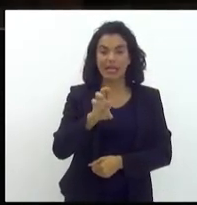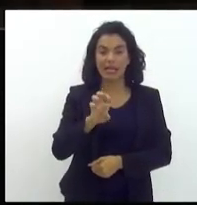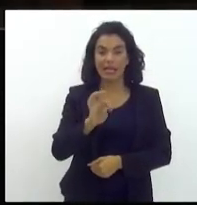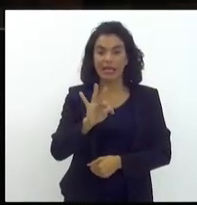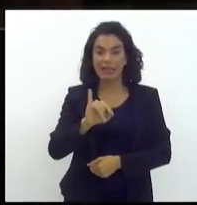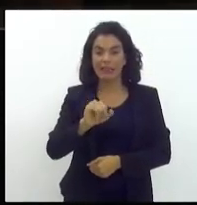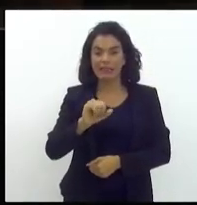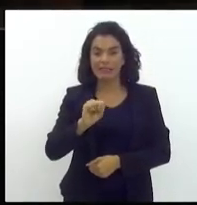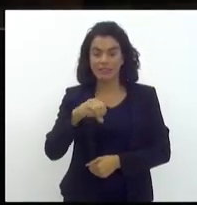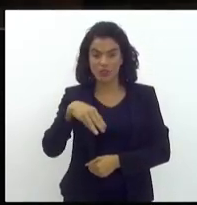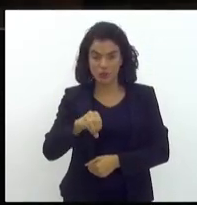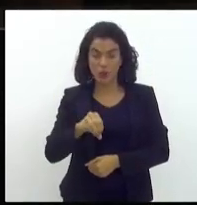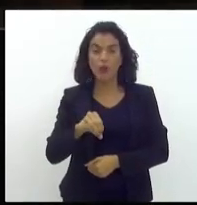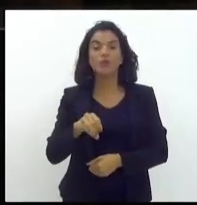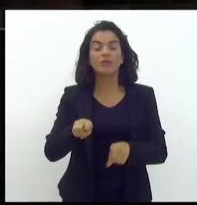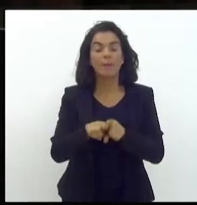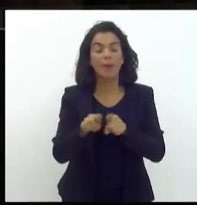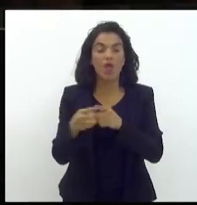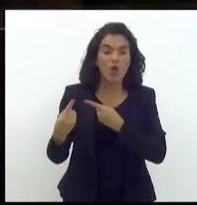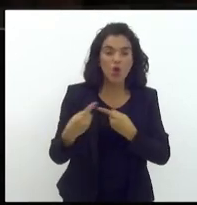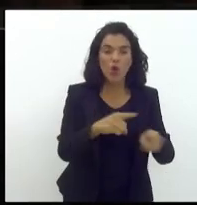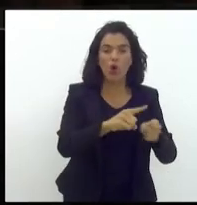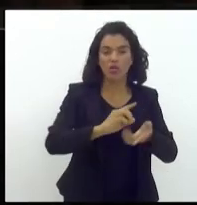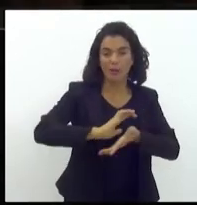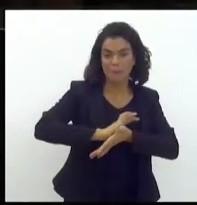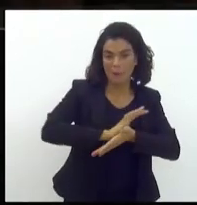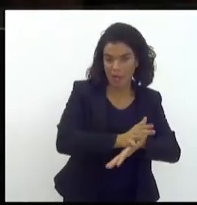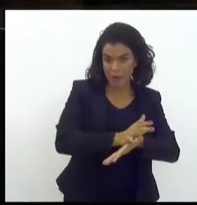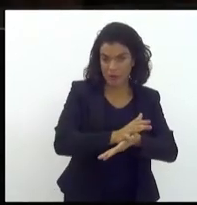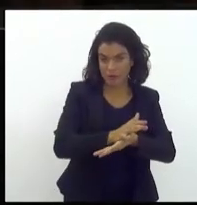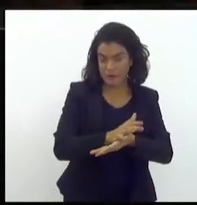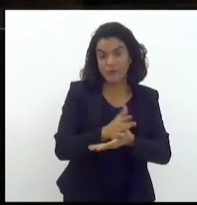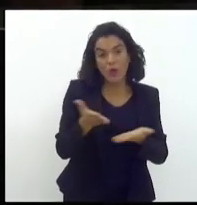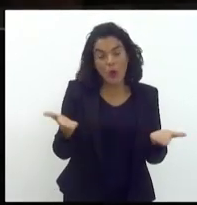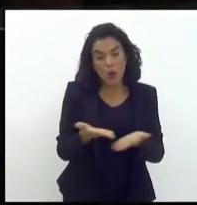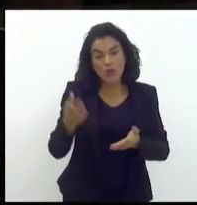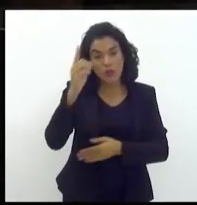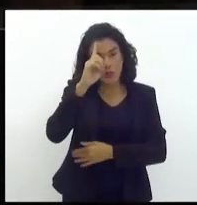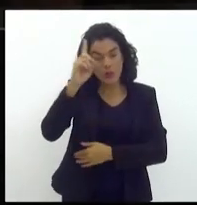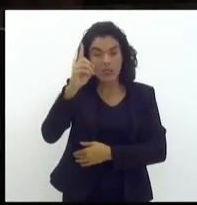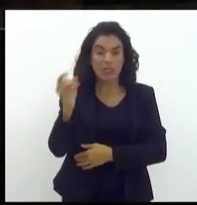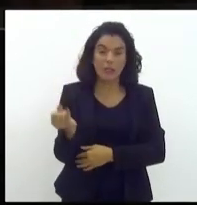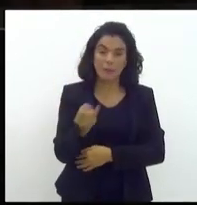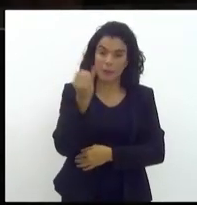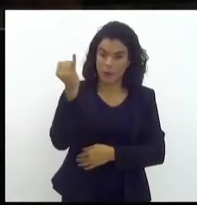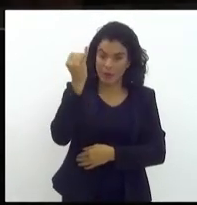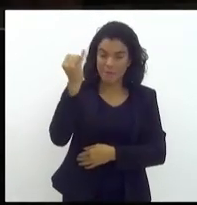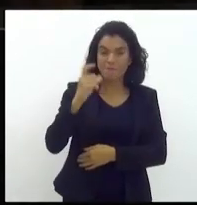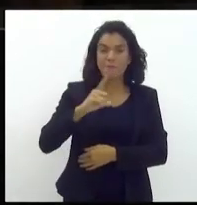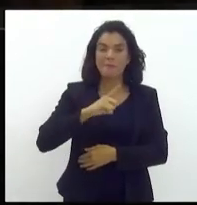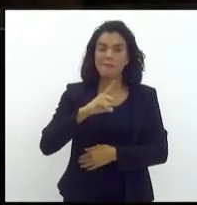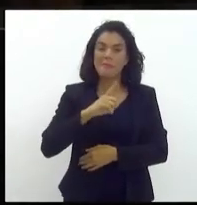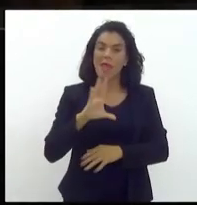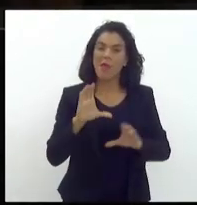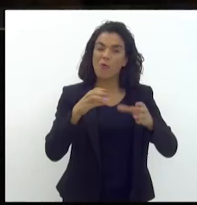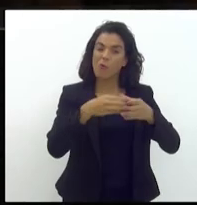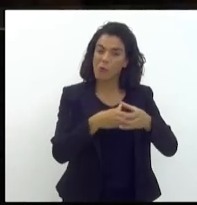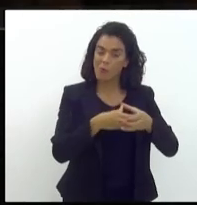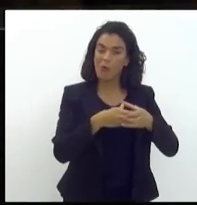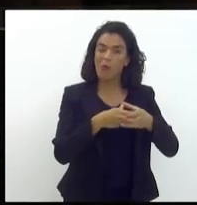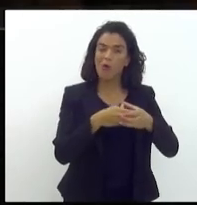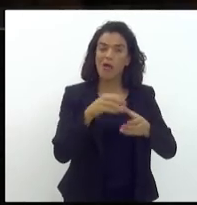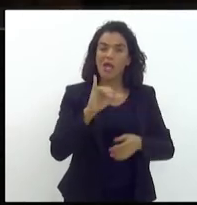o preconceito e esse é um dia importante lá tem uma Irmandade chamada